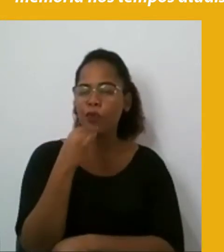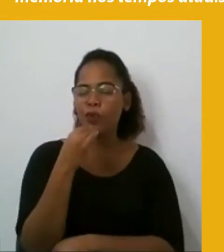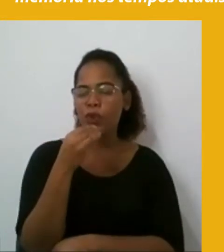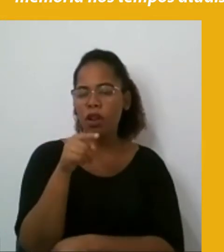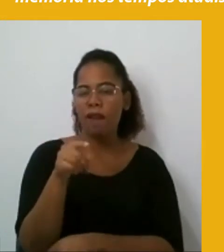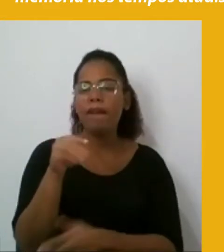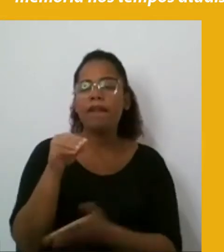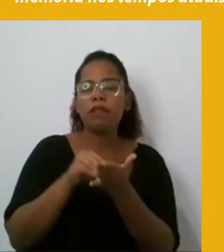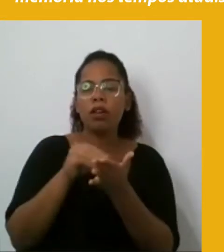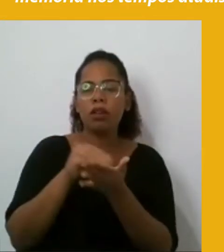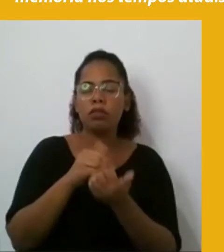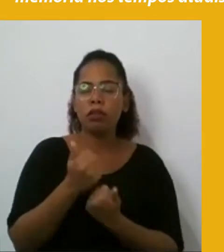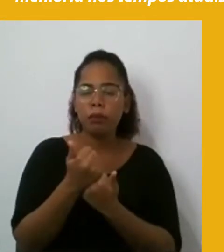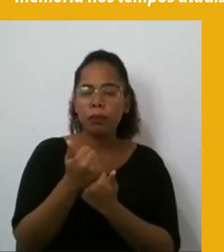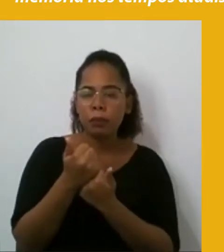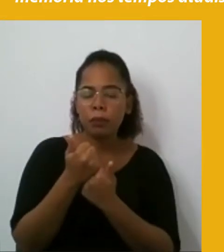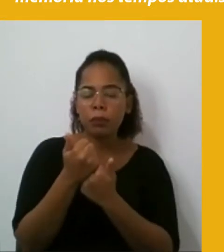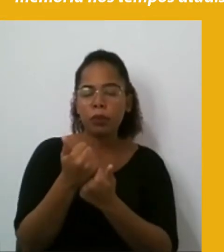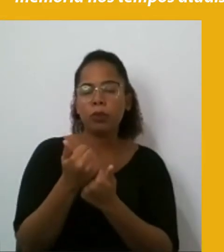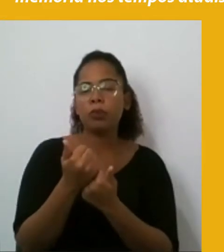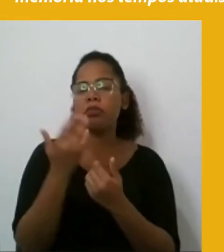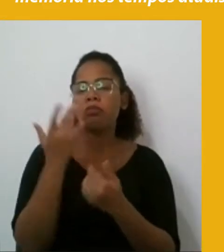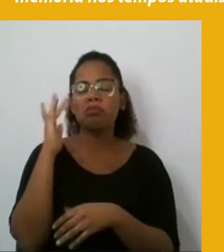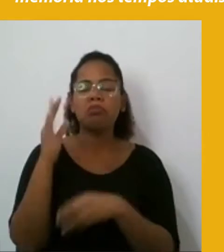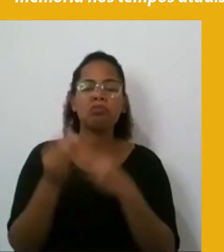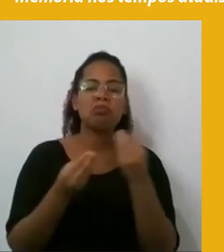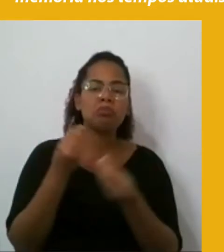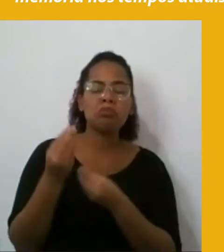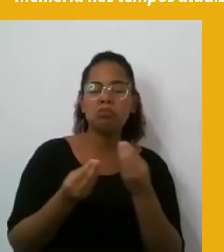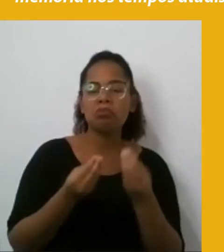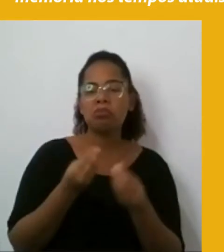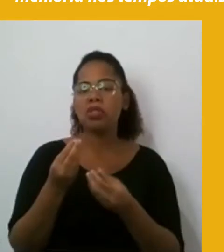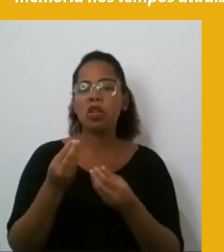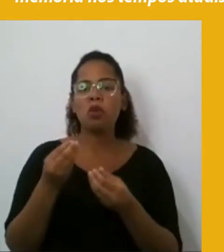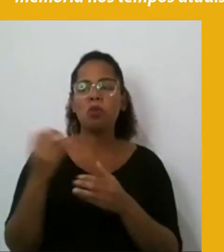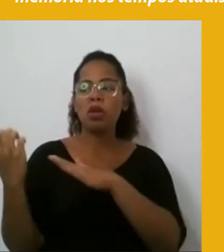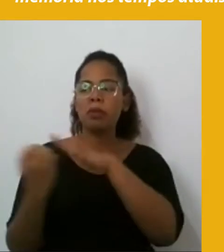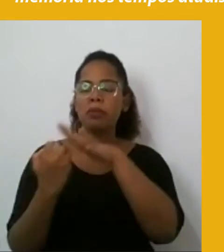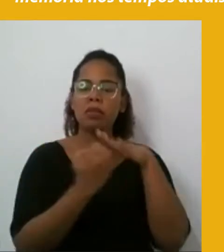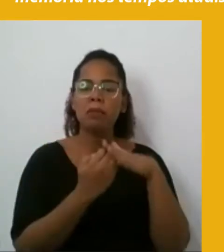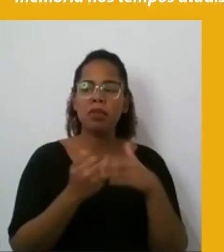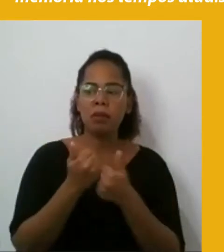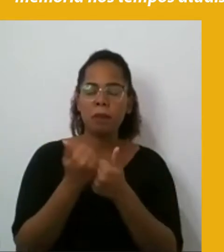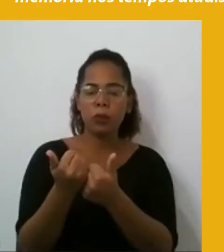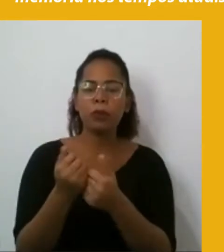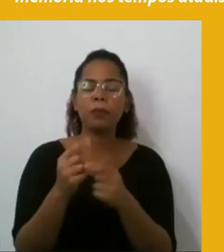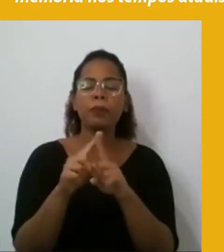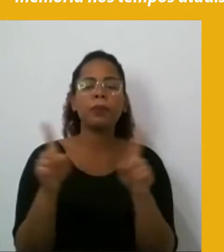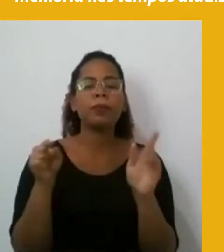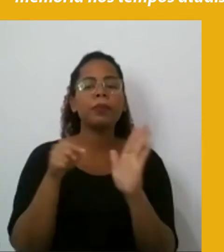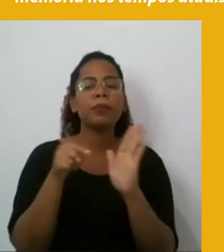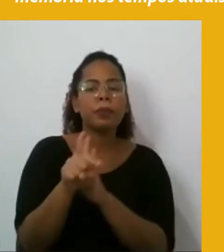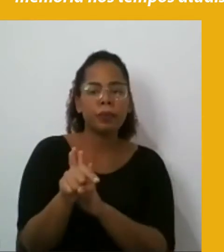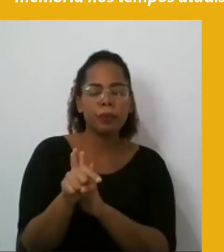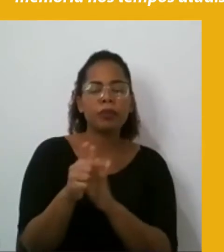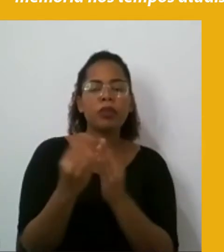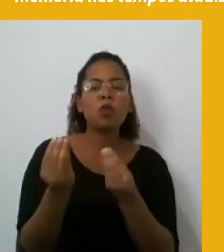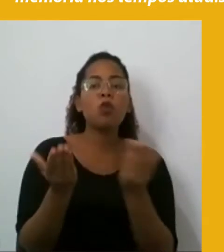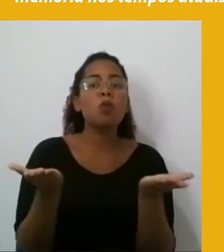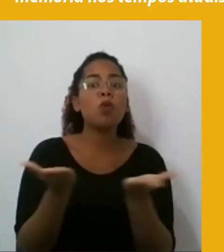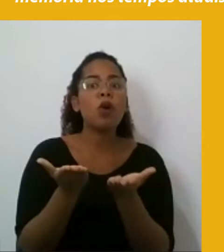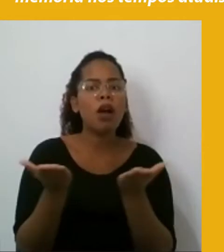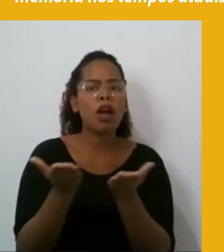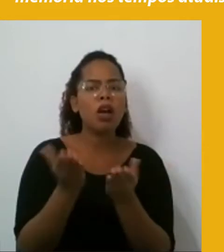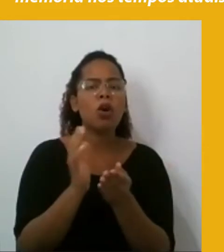essas iniciativas desses novos museus. E essa é a minha pergunta: como na crise esses museus conseguiram